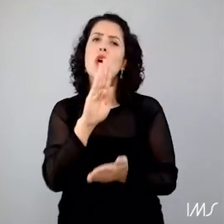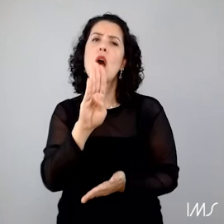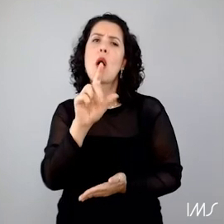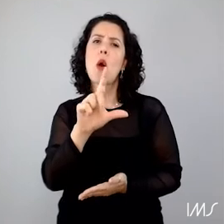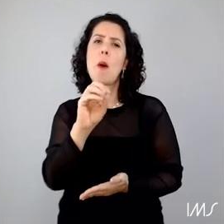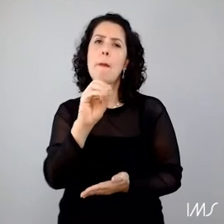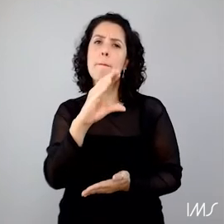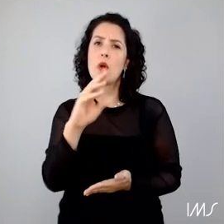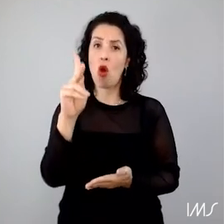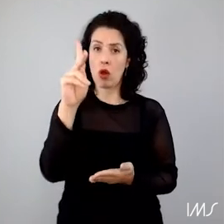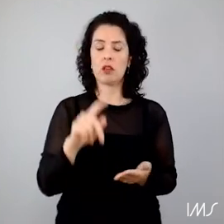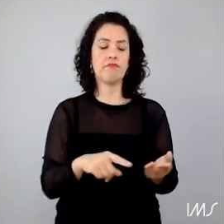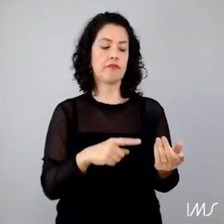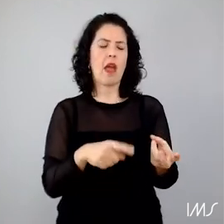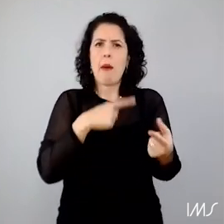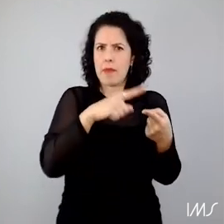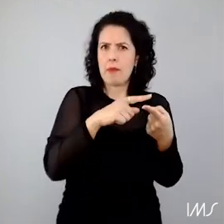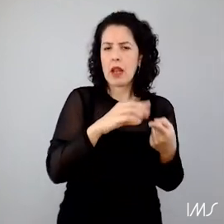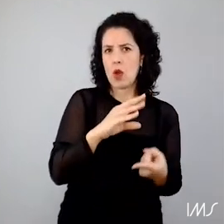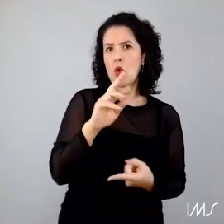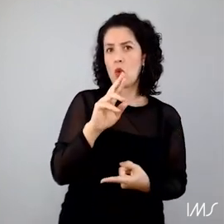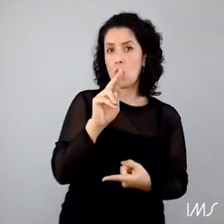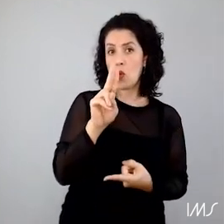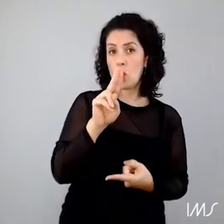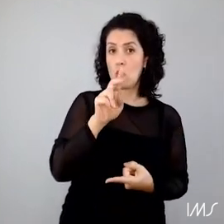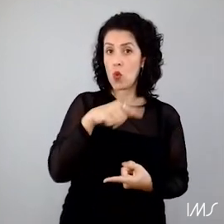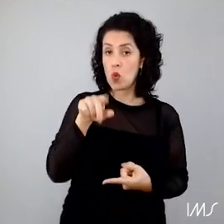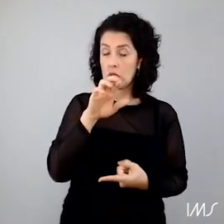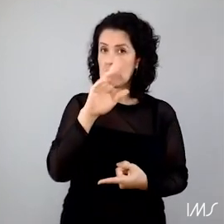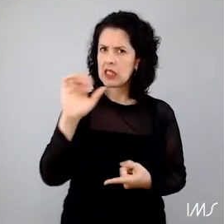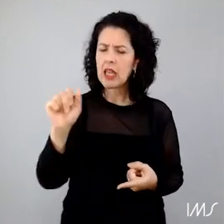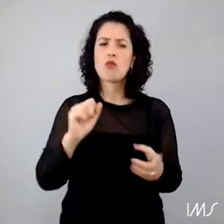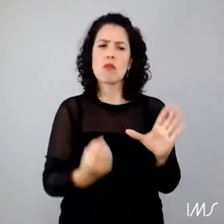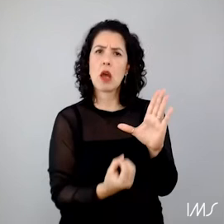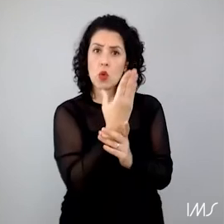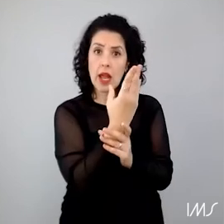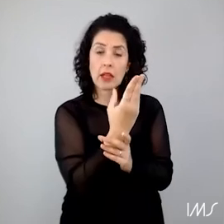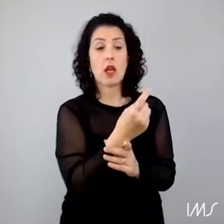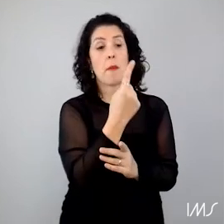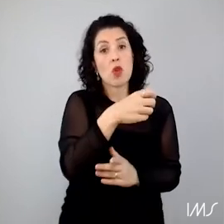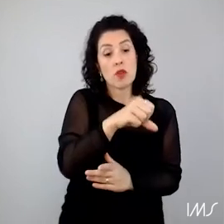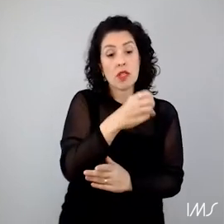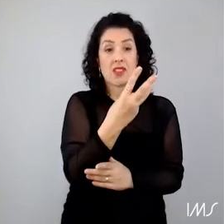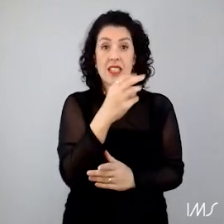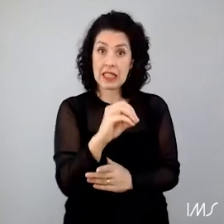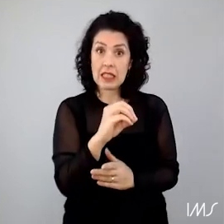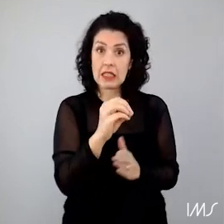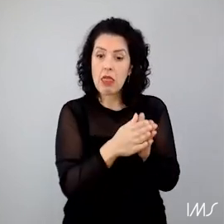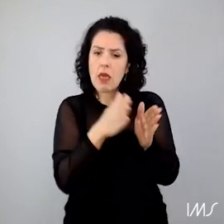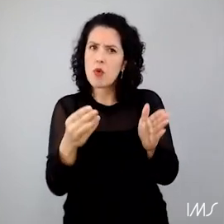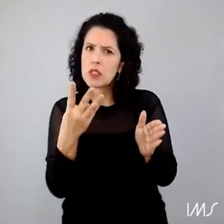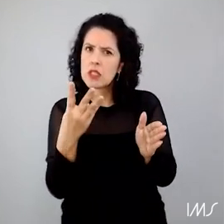Cruzeiro ainda inaugurada nos anos 20, depois reformulada nos anos 40 pela presença de